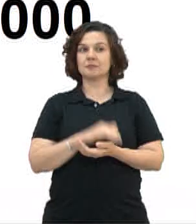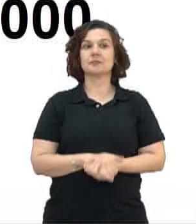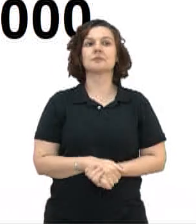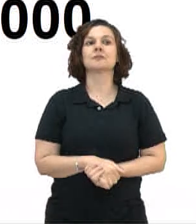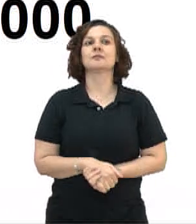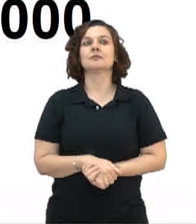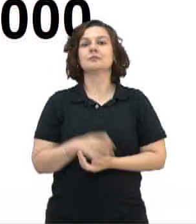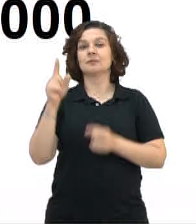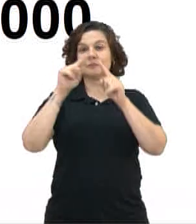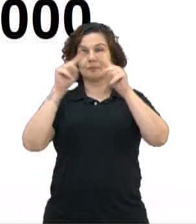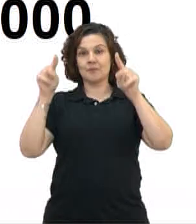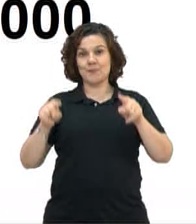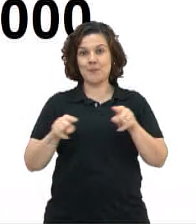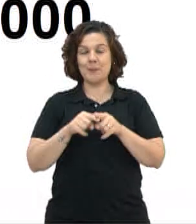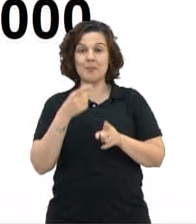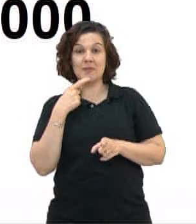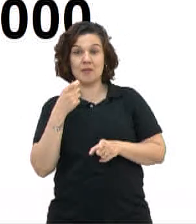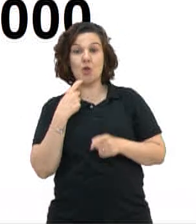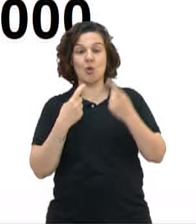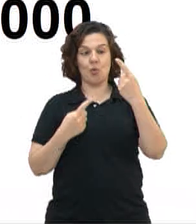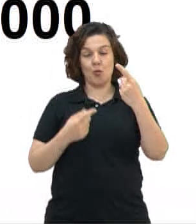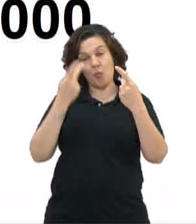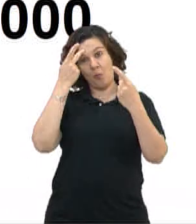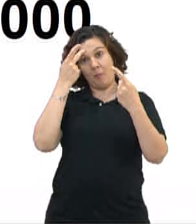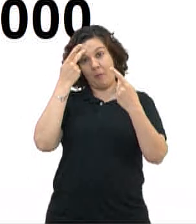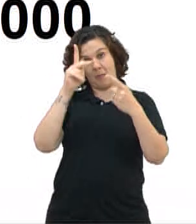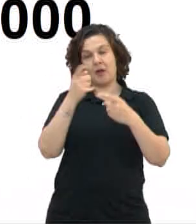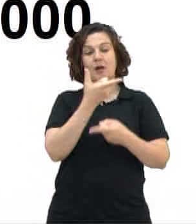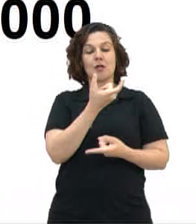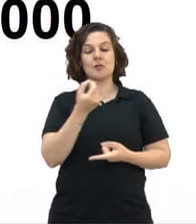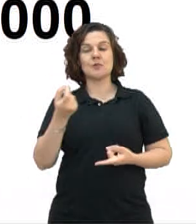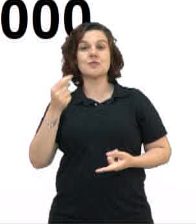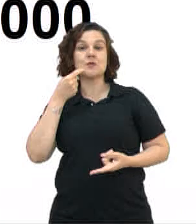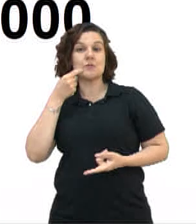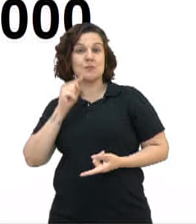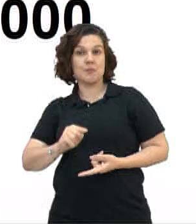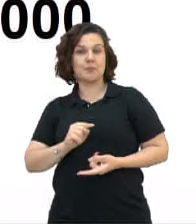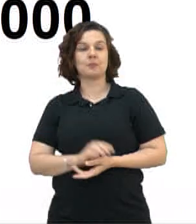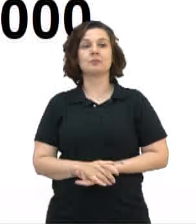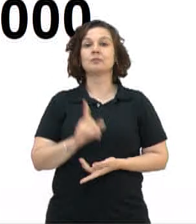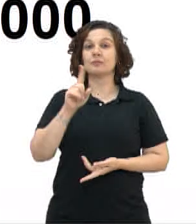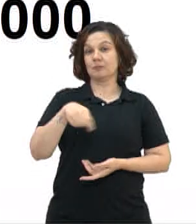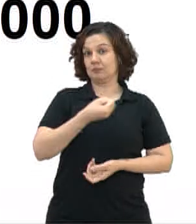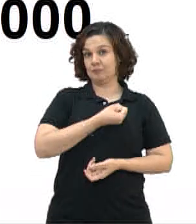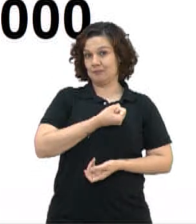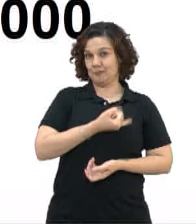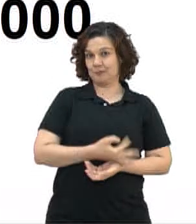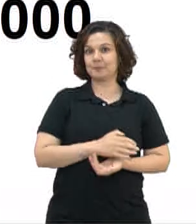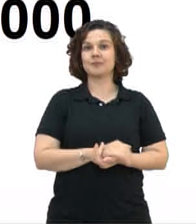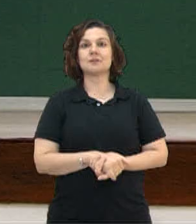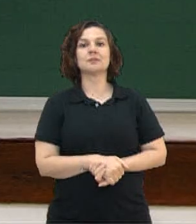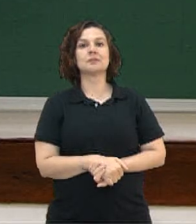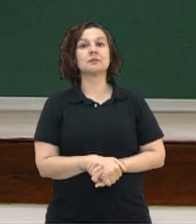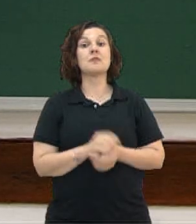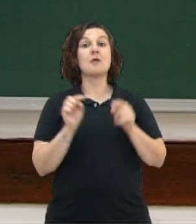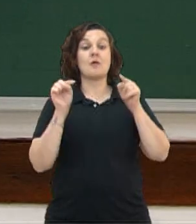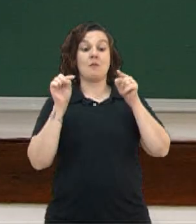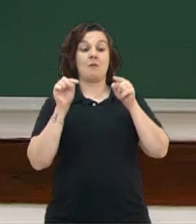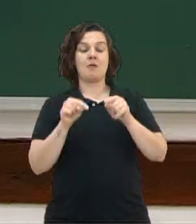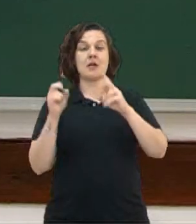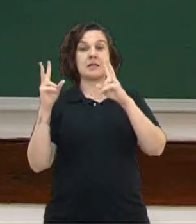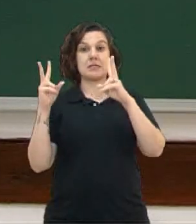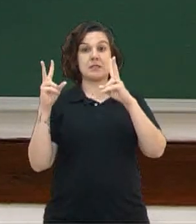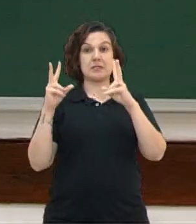do retângulo vermelho, 1 para 200 mil, que é um exemplo de uma escala numérica, tá? Este